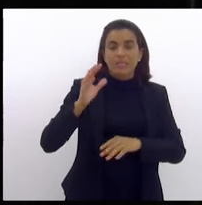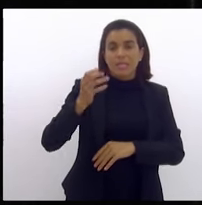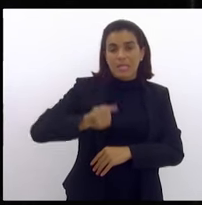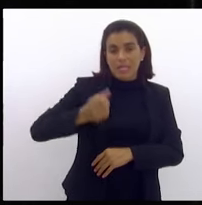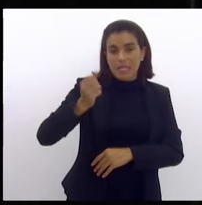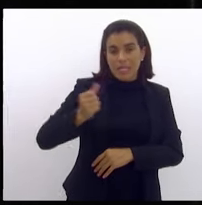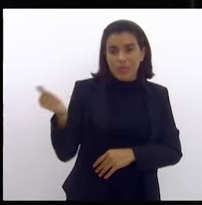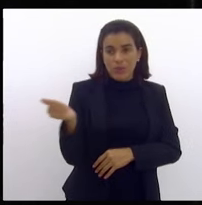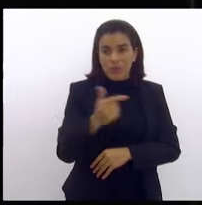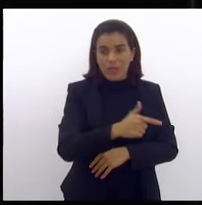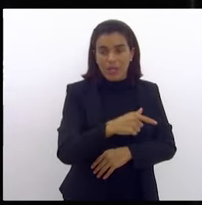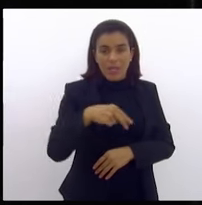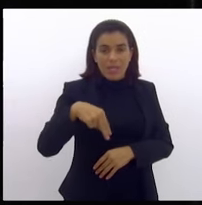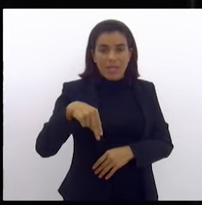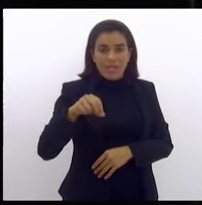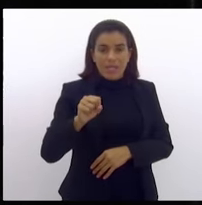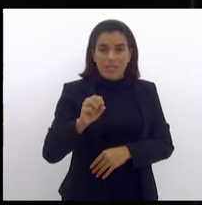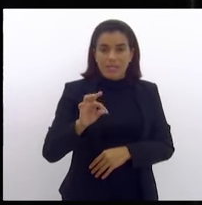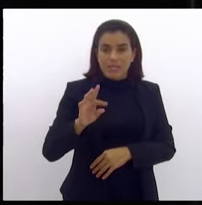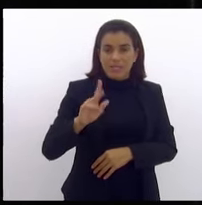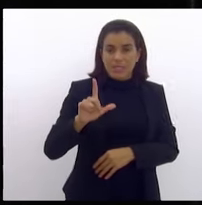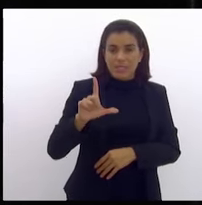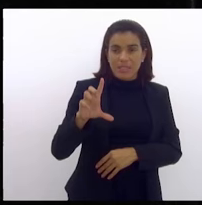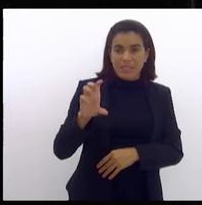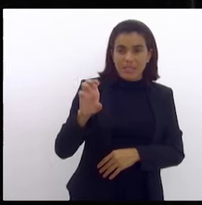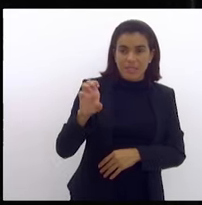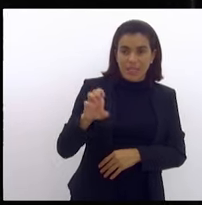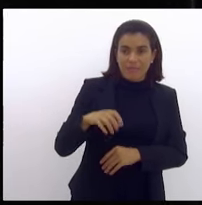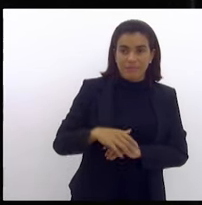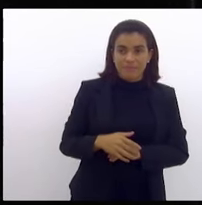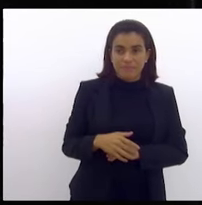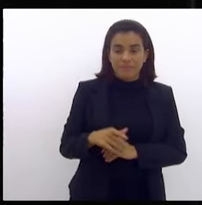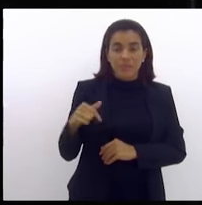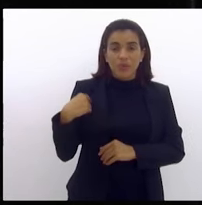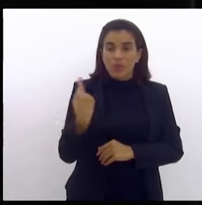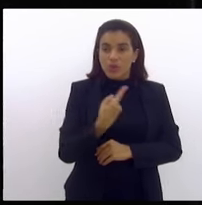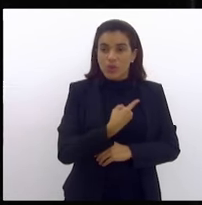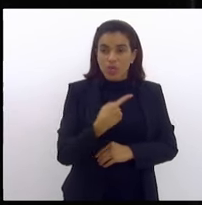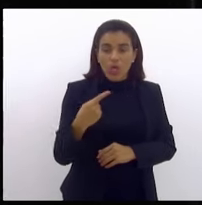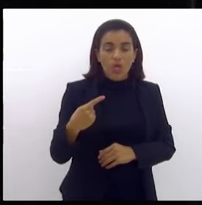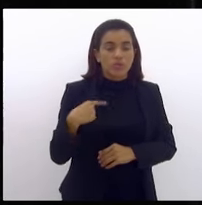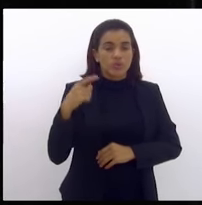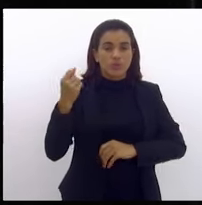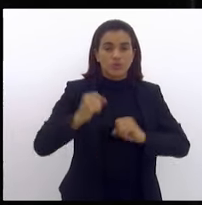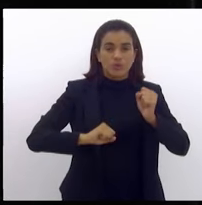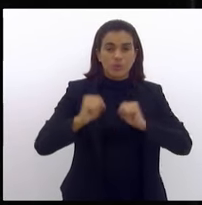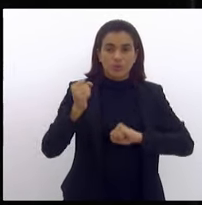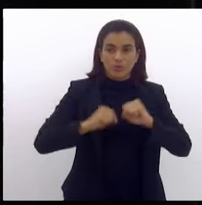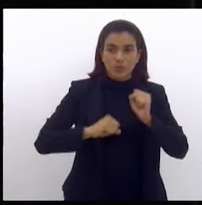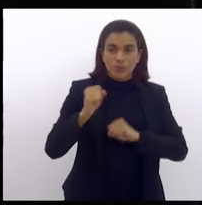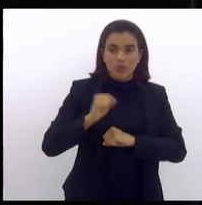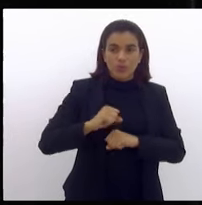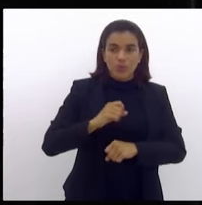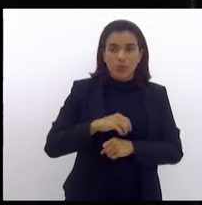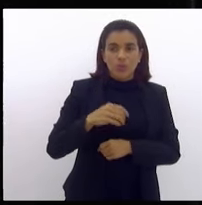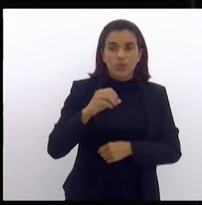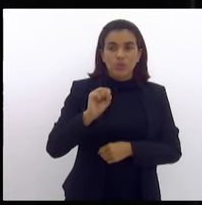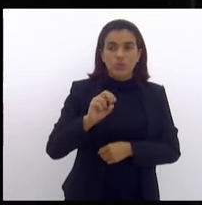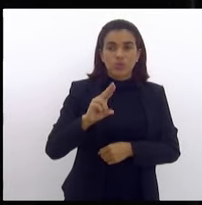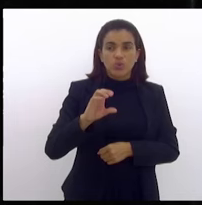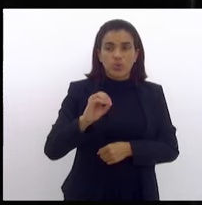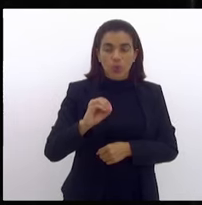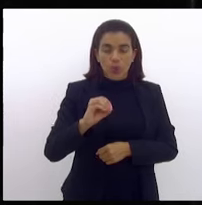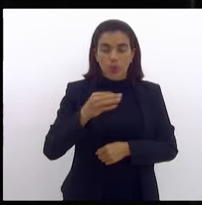Nestlé, produzem mais leite do que a Piracanjuba. Nós somos um grande produtor de suco de uva e